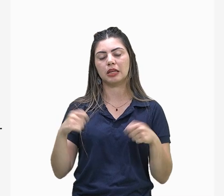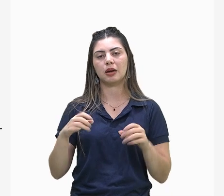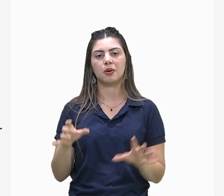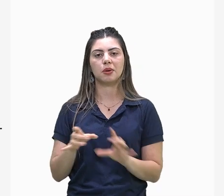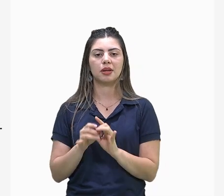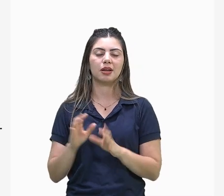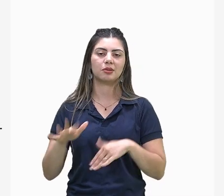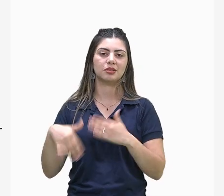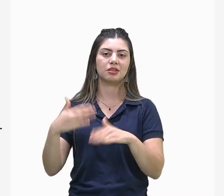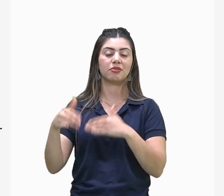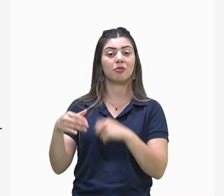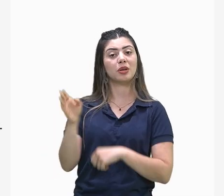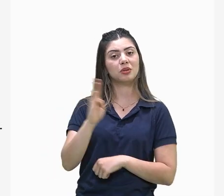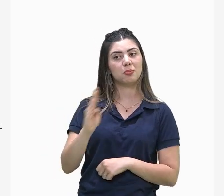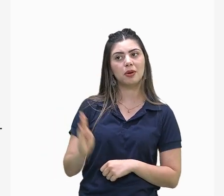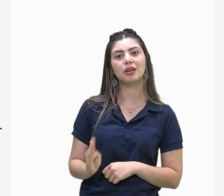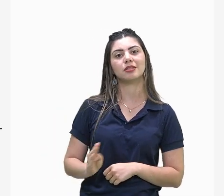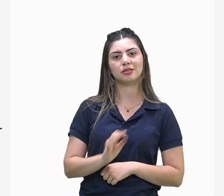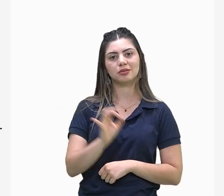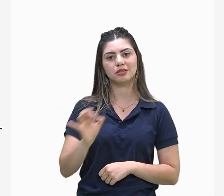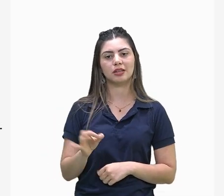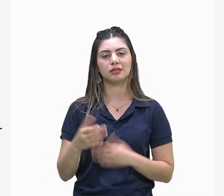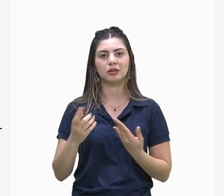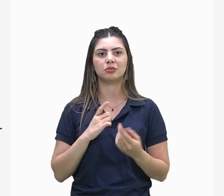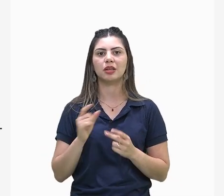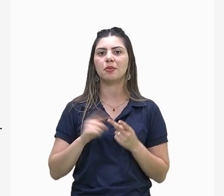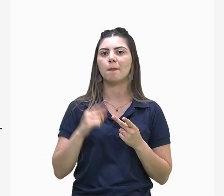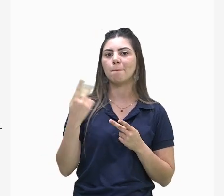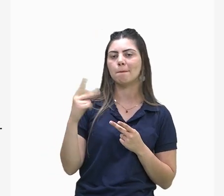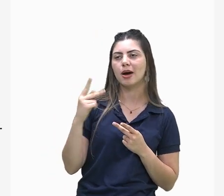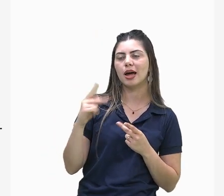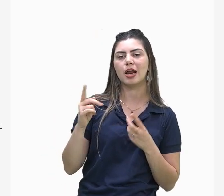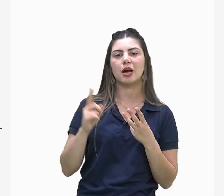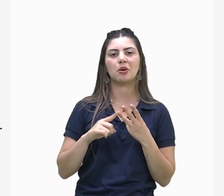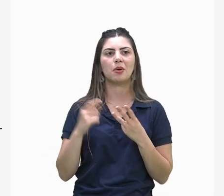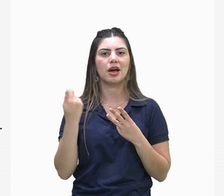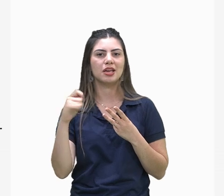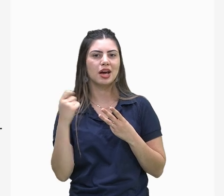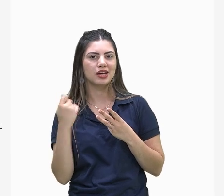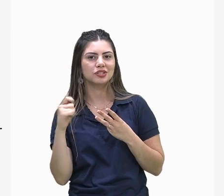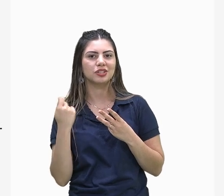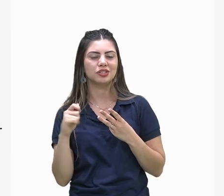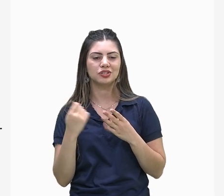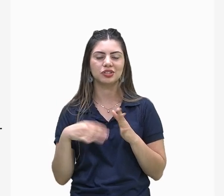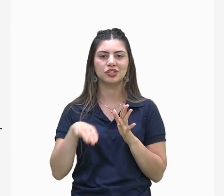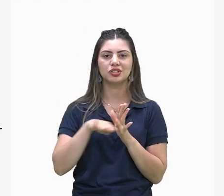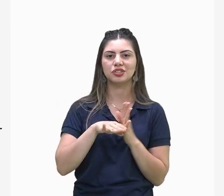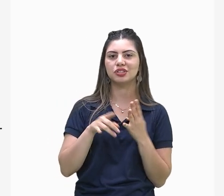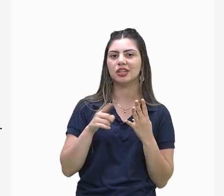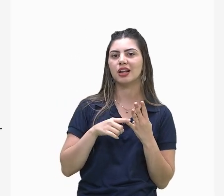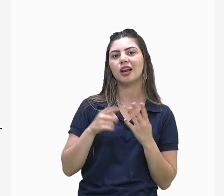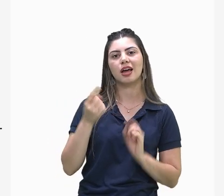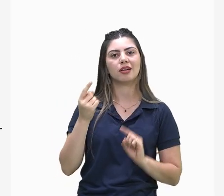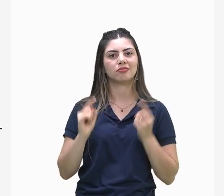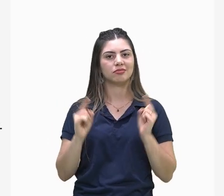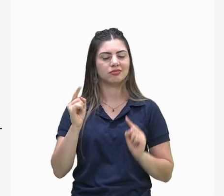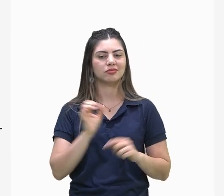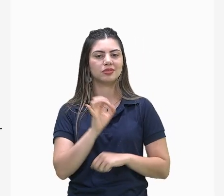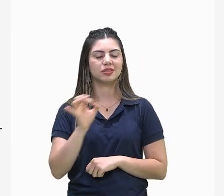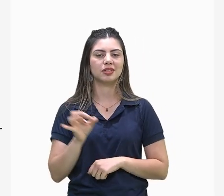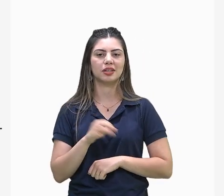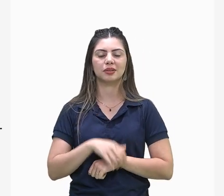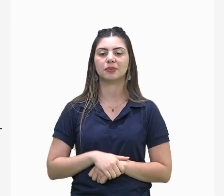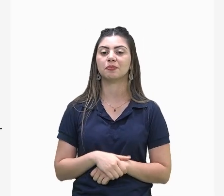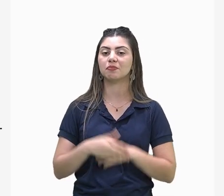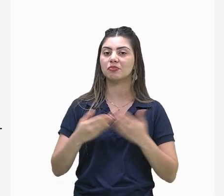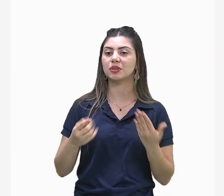desenvolvimento tanto do Brasil, que passa pelo Paraguai, que pega a Argentina, que chega até o Chile, tá bom? Então, através